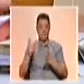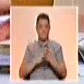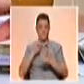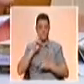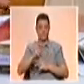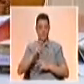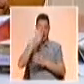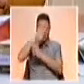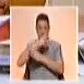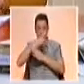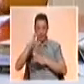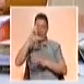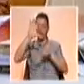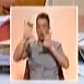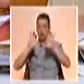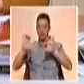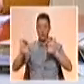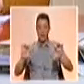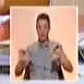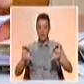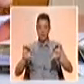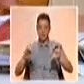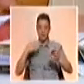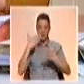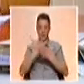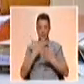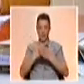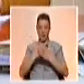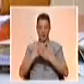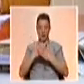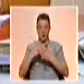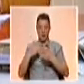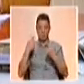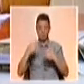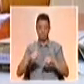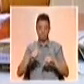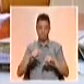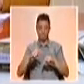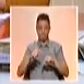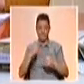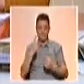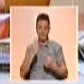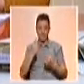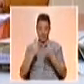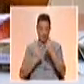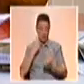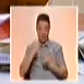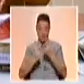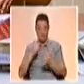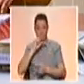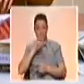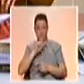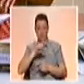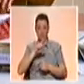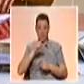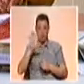planos regionais e contextualizados para o uso eficiente da água e que, em cada contexto, possa